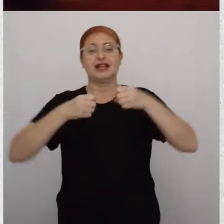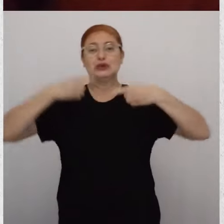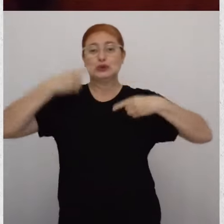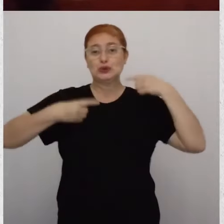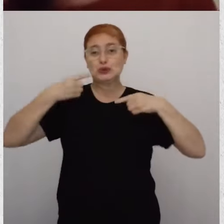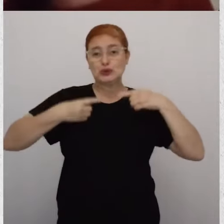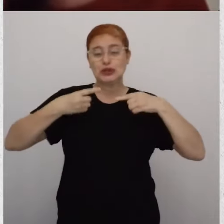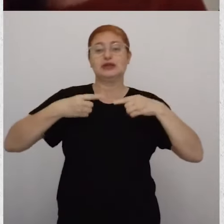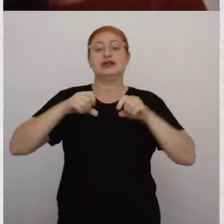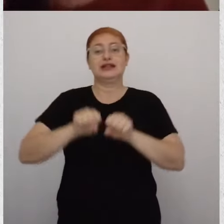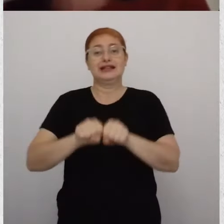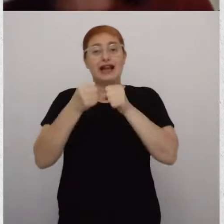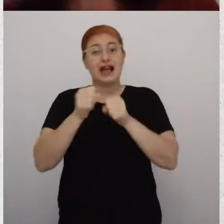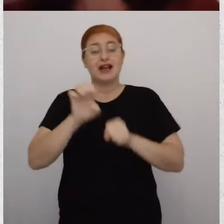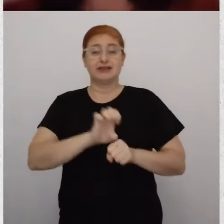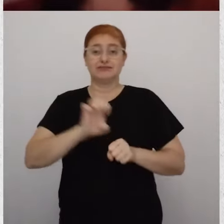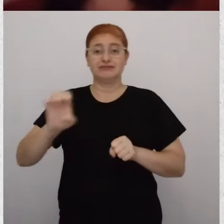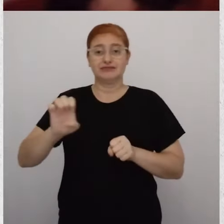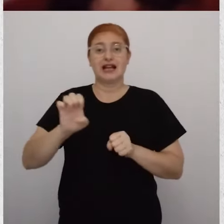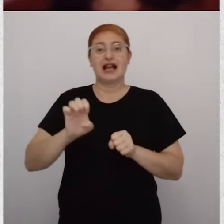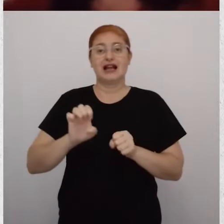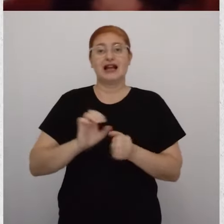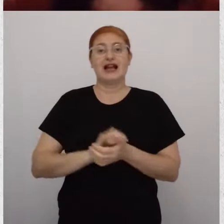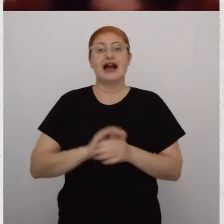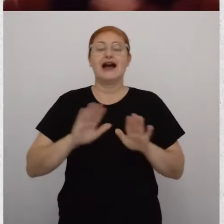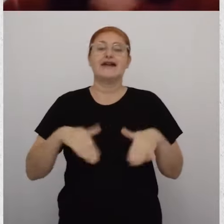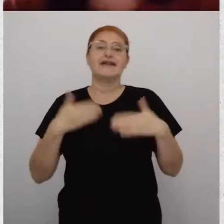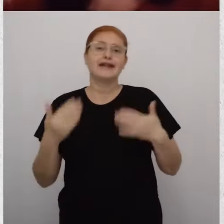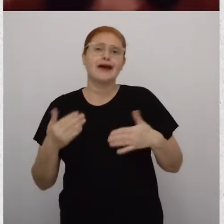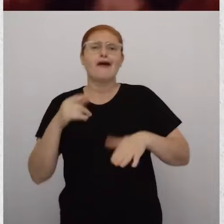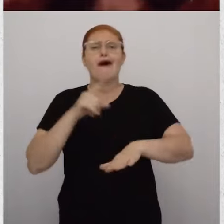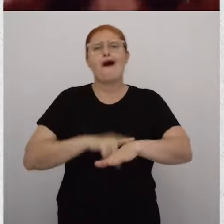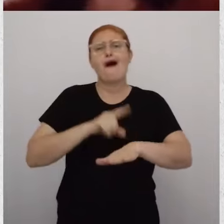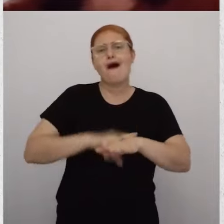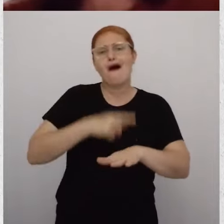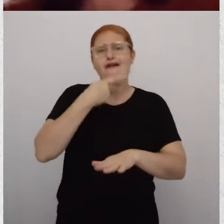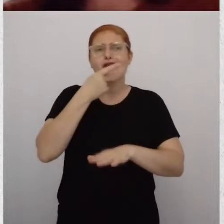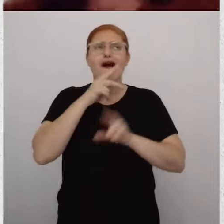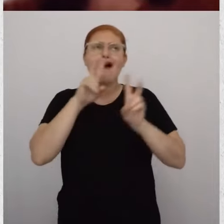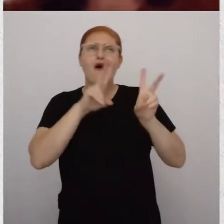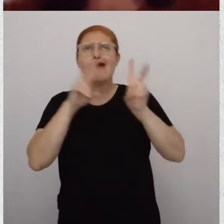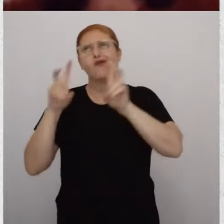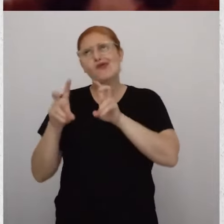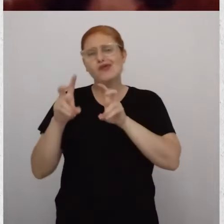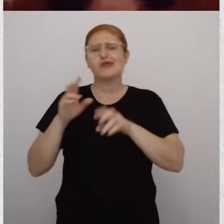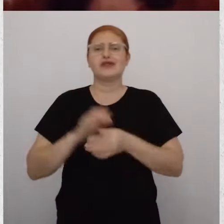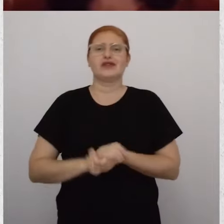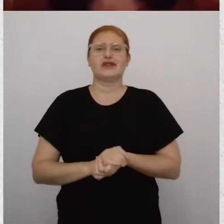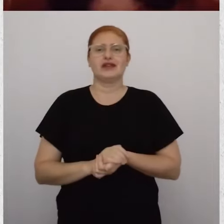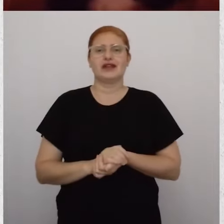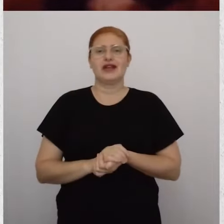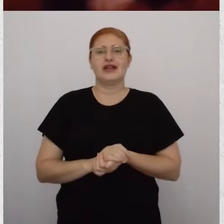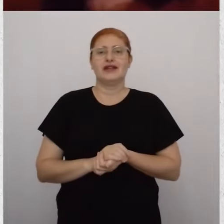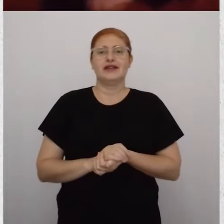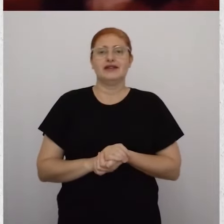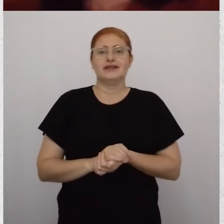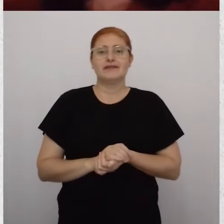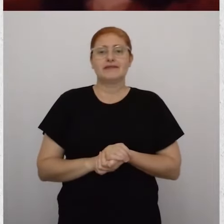Fragmentação da Uhum. esquerda e essa ideia de que não é hora de É. falar sobre determinadas coisas, não é hora de falar sobre o que nos divide,